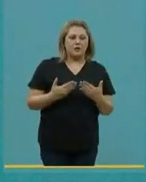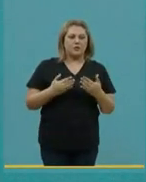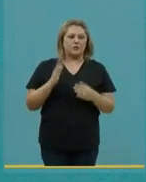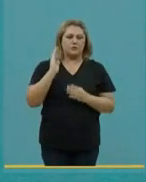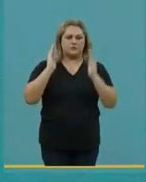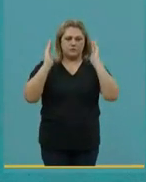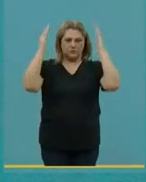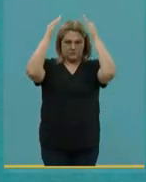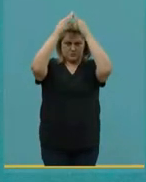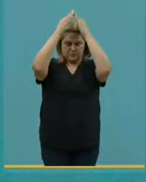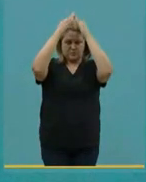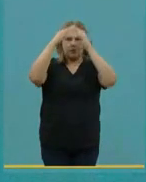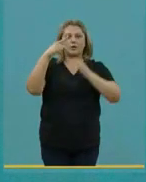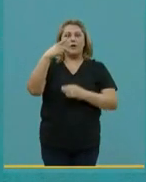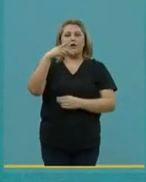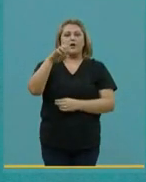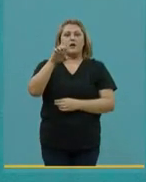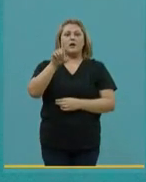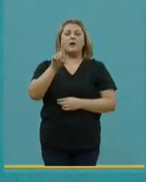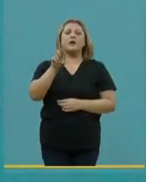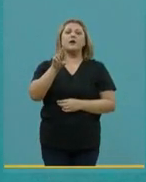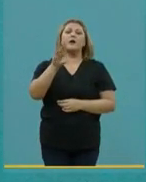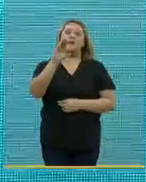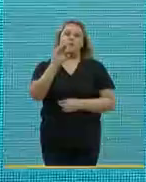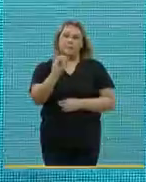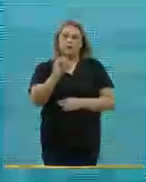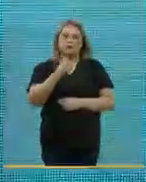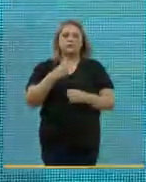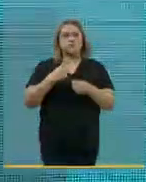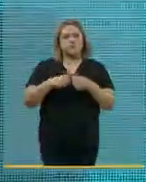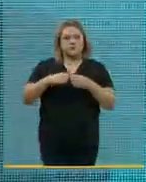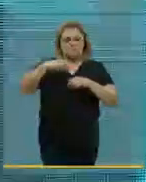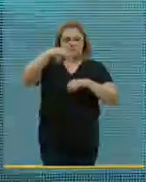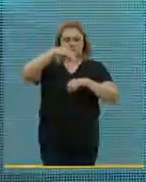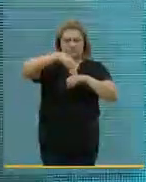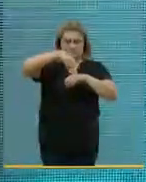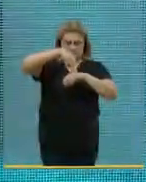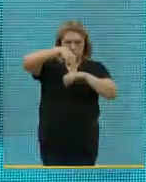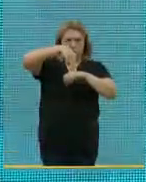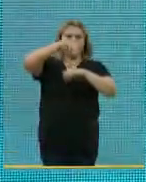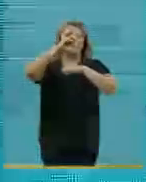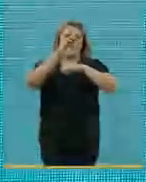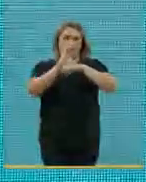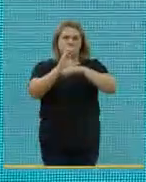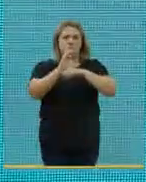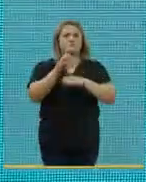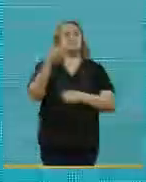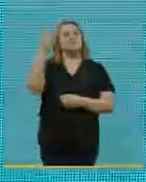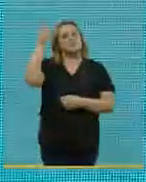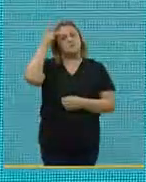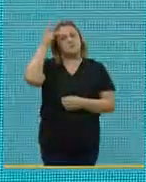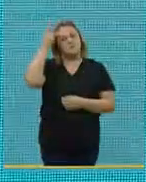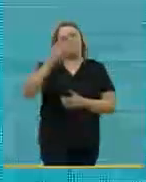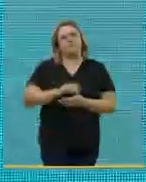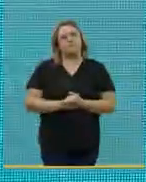stringhini bispo da cidade de mogi das cruzes em são paulo e ele fará a pergunta para a